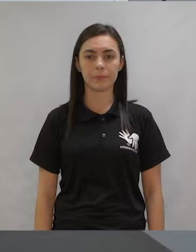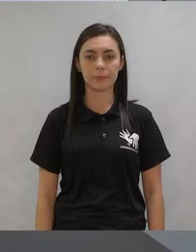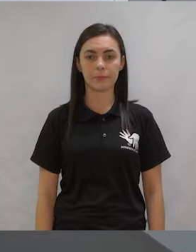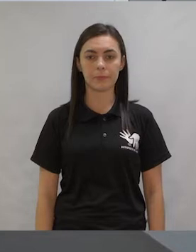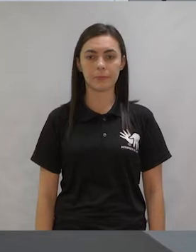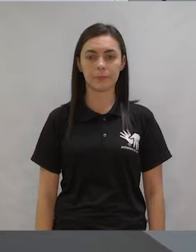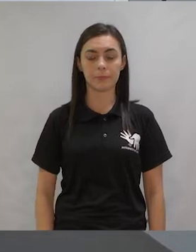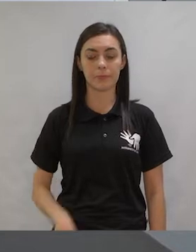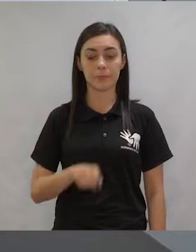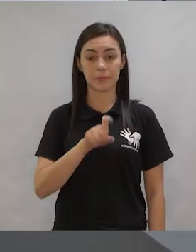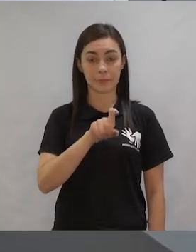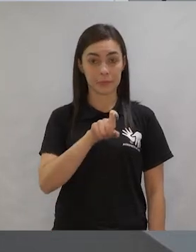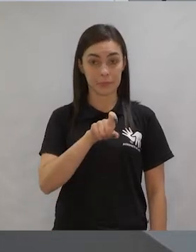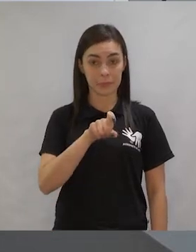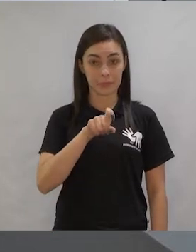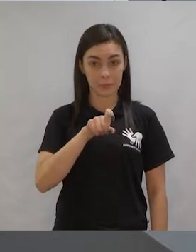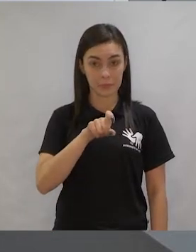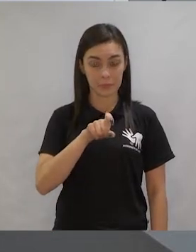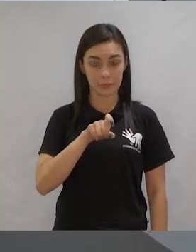Então, x